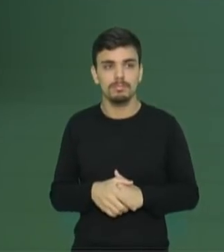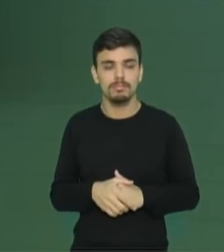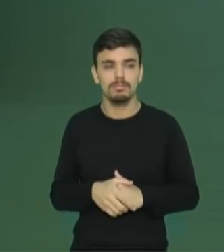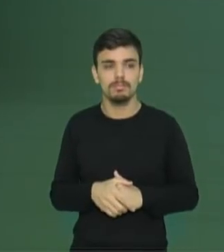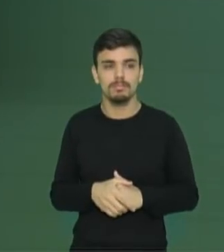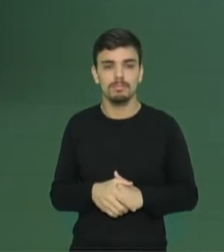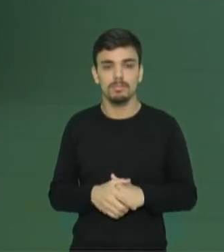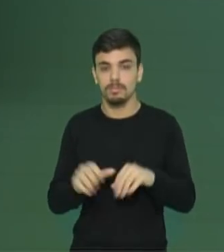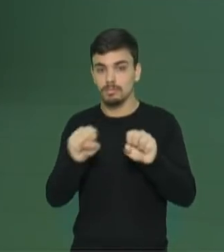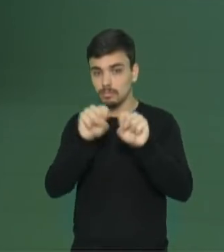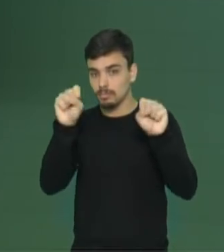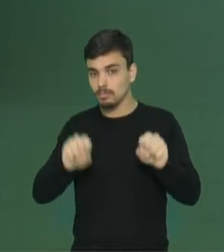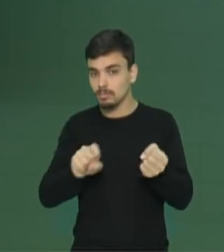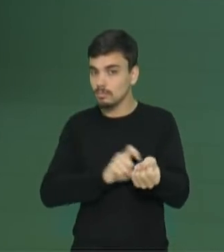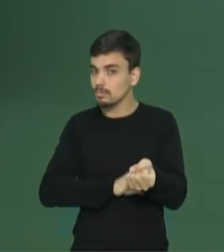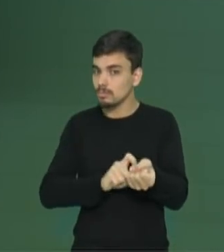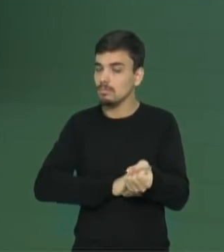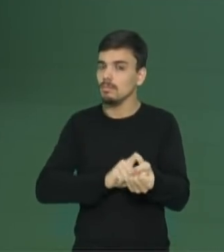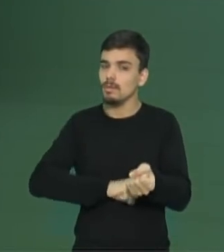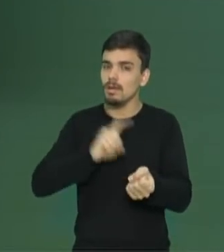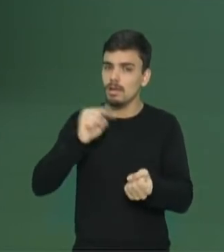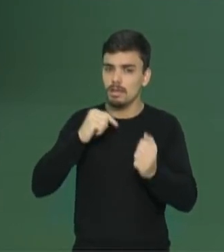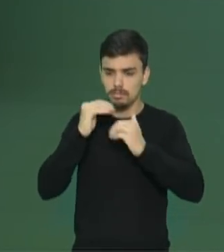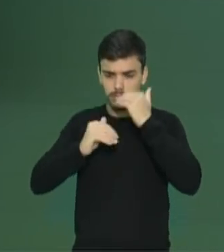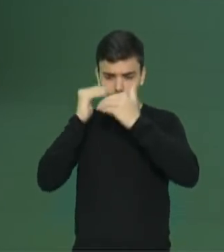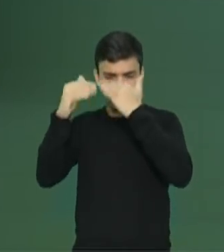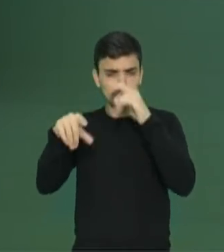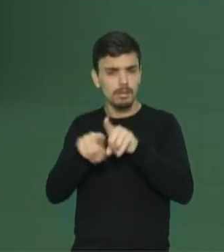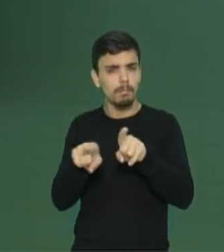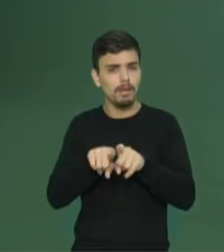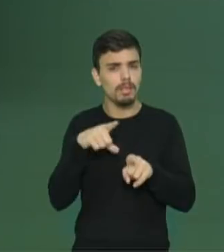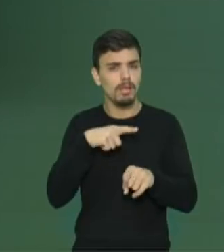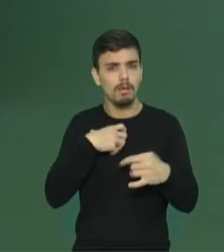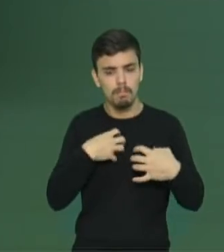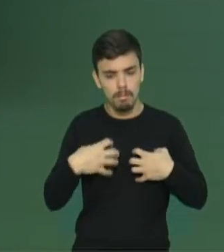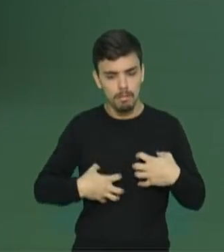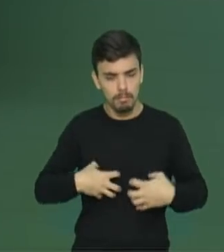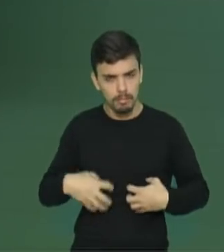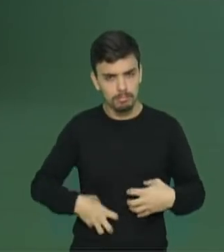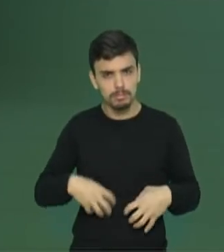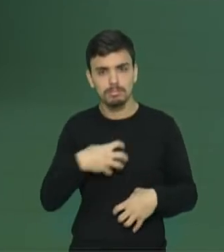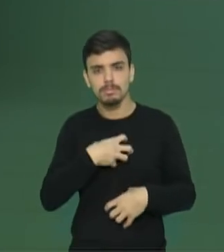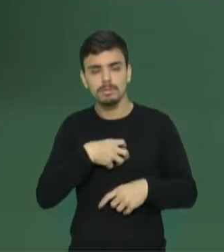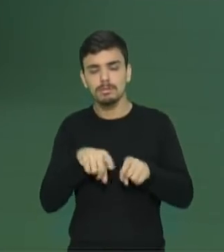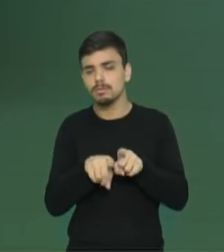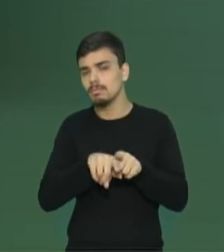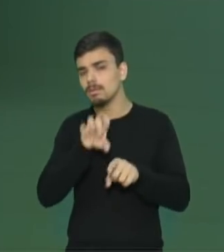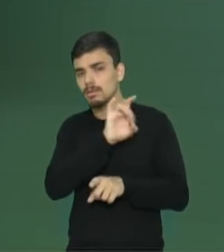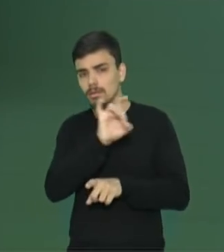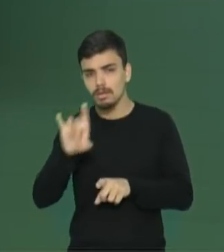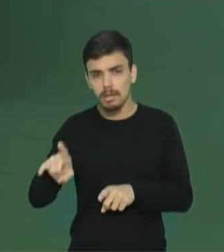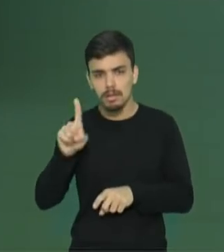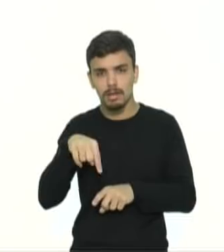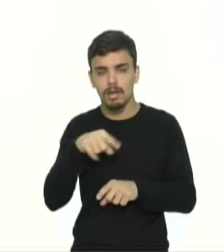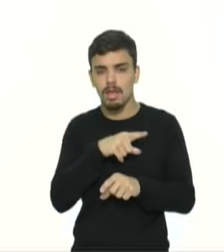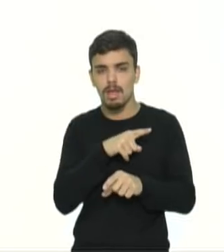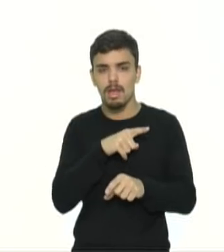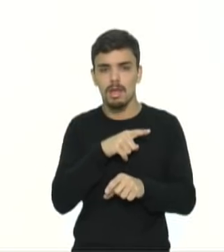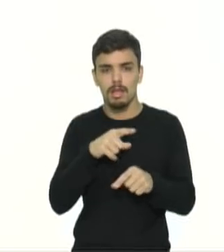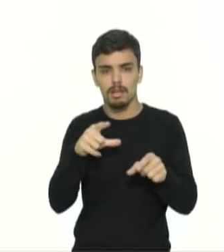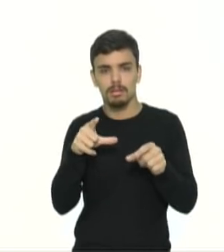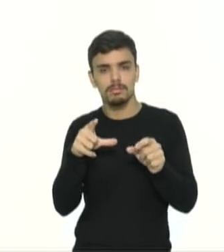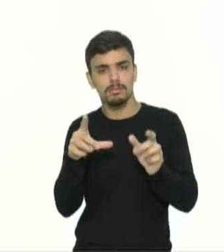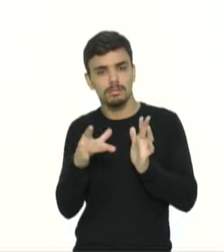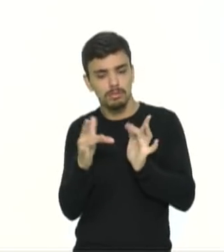Quanto ao sistema nervoso, são animais com sistema nervoso super bem desenvolvido, muitos órgãos do sentido, cada um desses pelos são táteis,